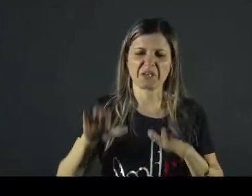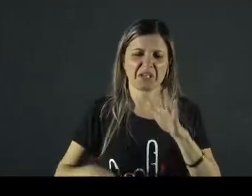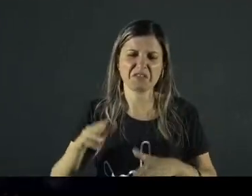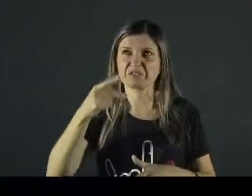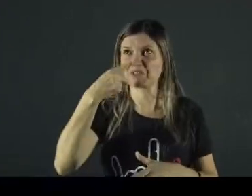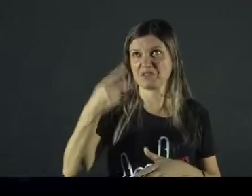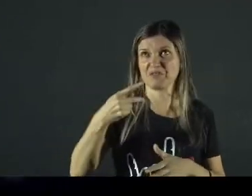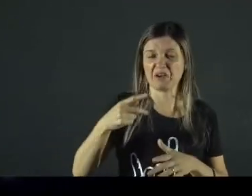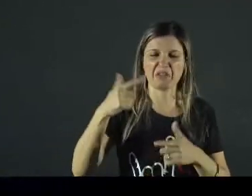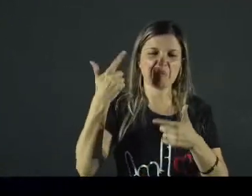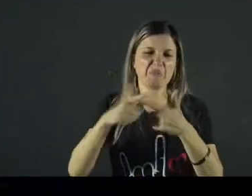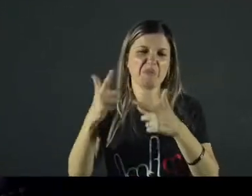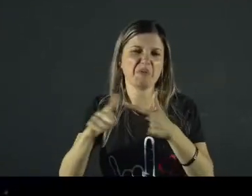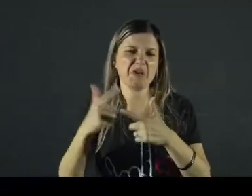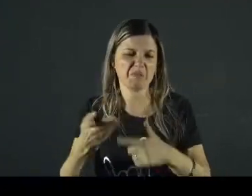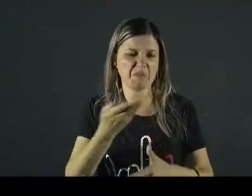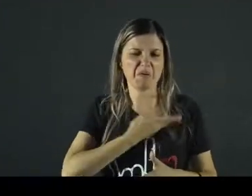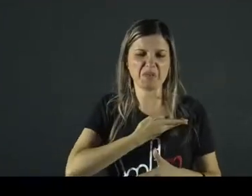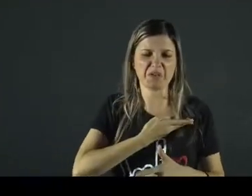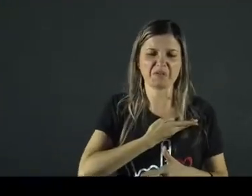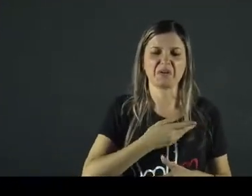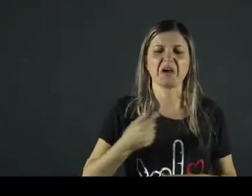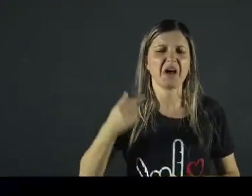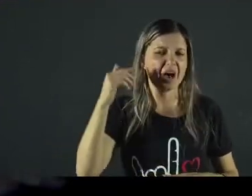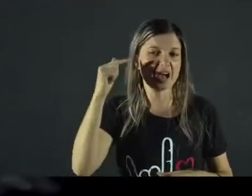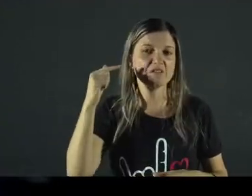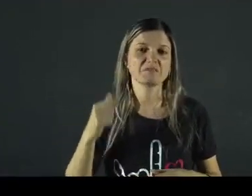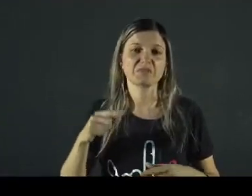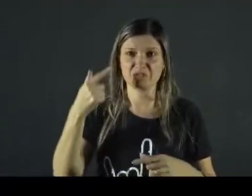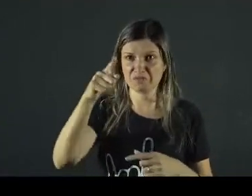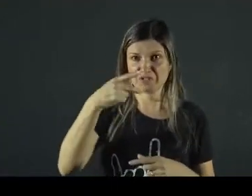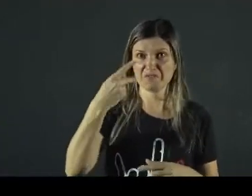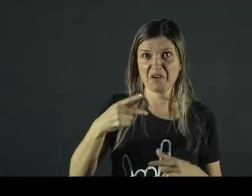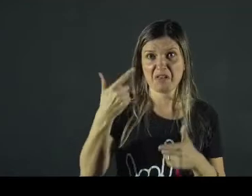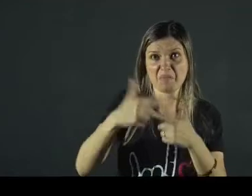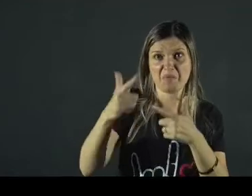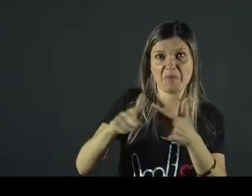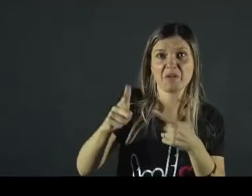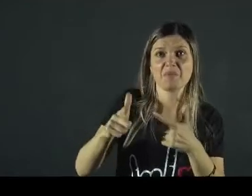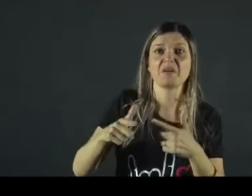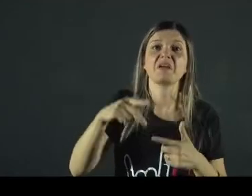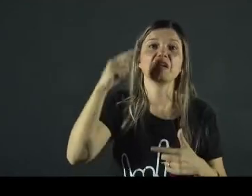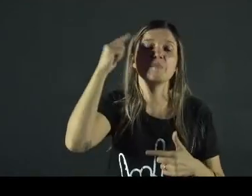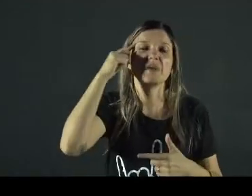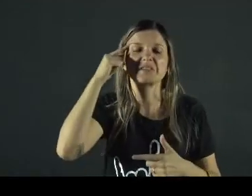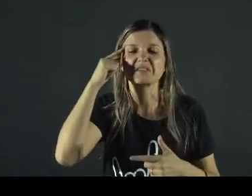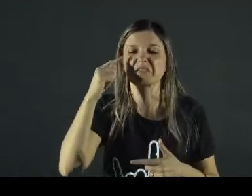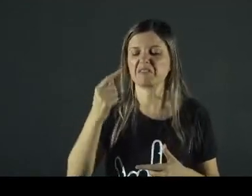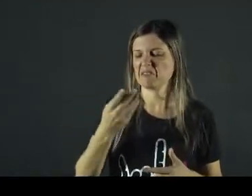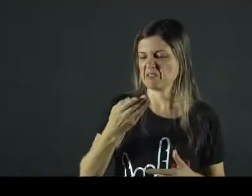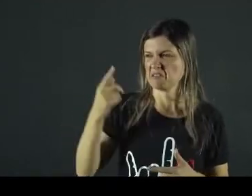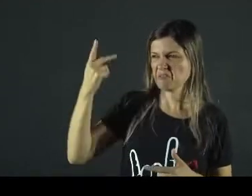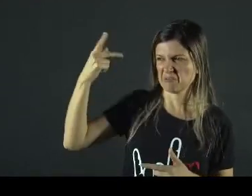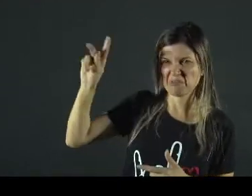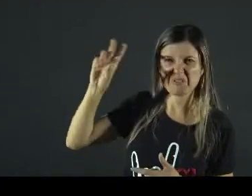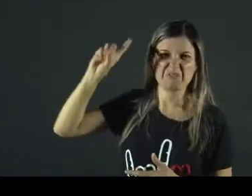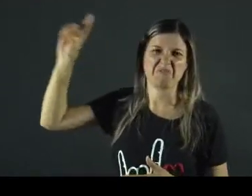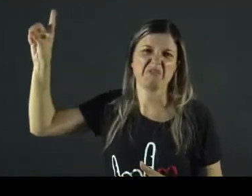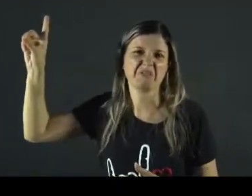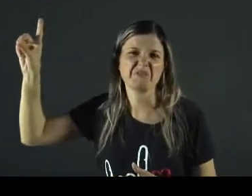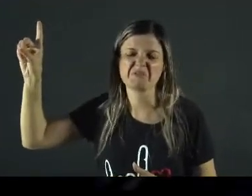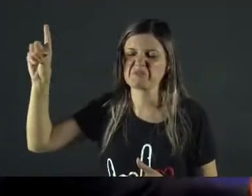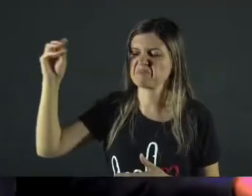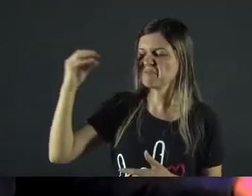para o teu vizinho, sabe o que ele vai pensar do teu Deus? Ixi, esse Deus é muito fraquinho.